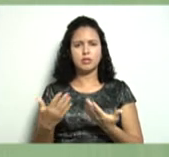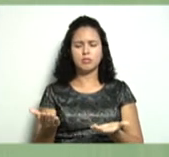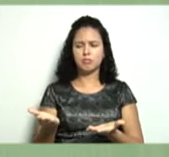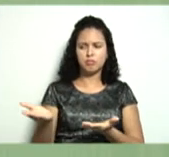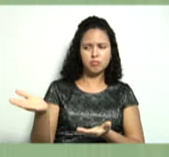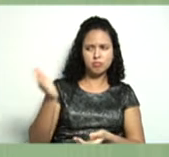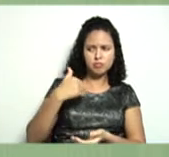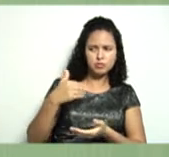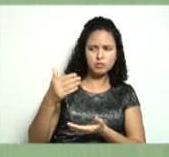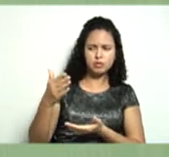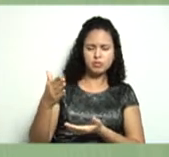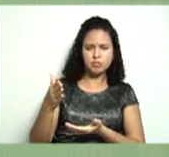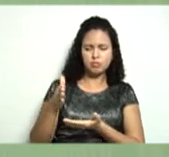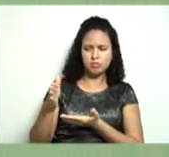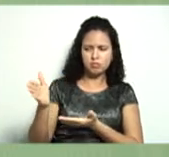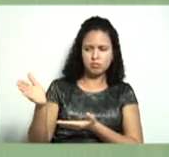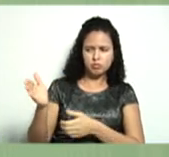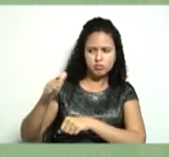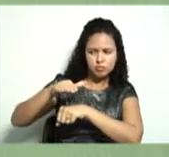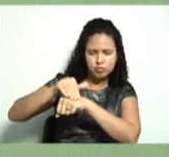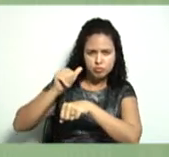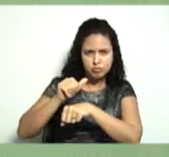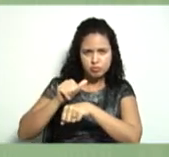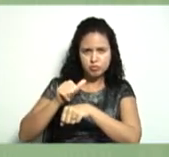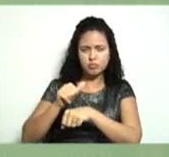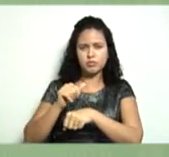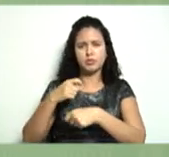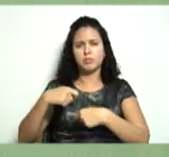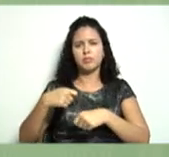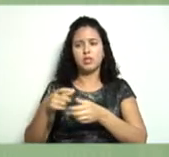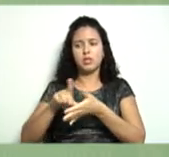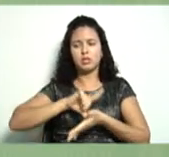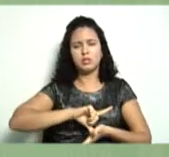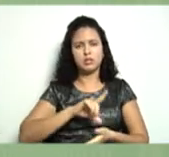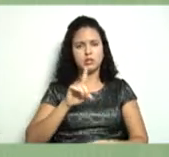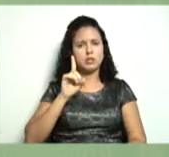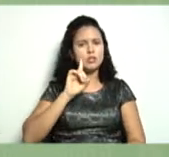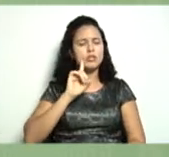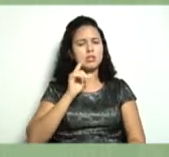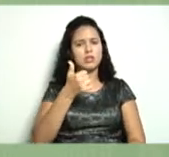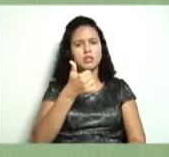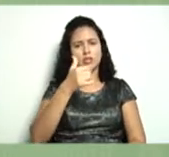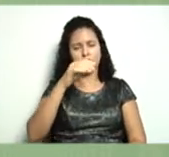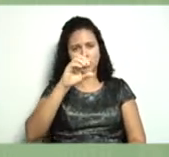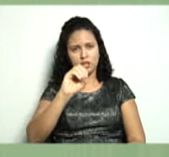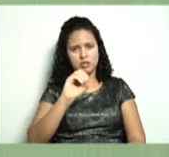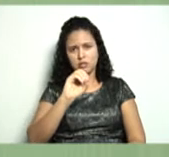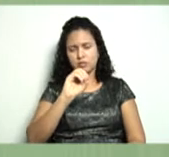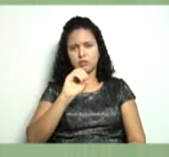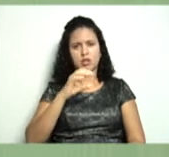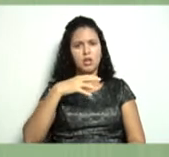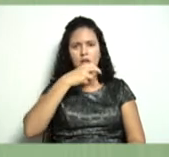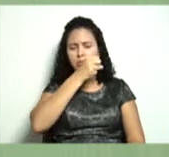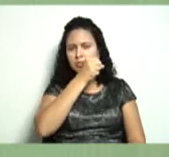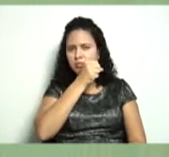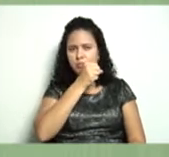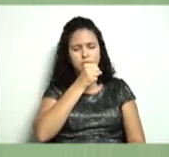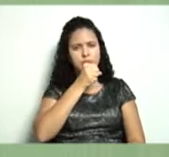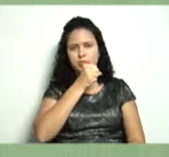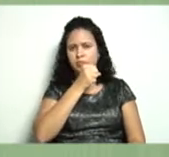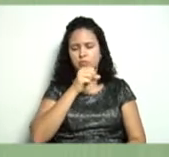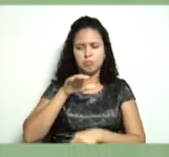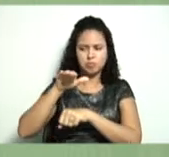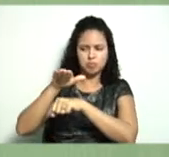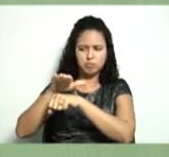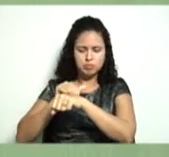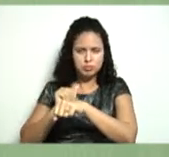com antecedência mínima de 10 dias. Olha aí, a assembleia, gente, ela não é da noite para o dia. A convocação tem